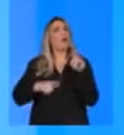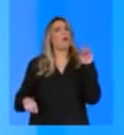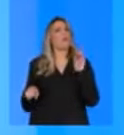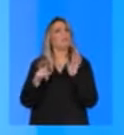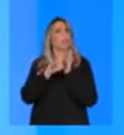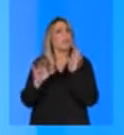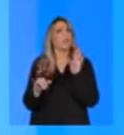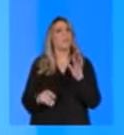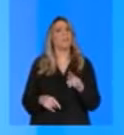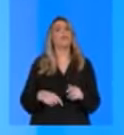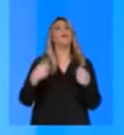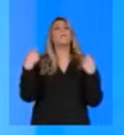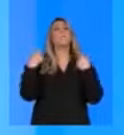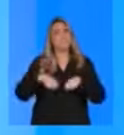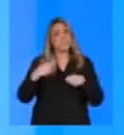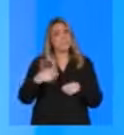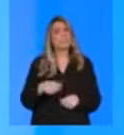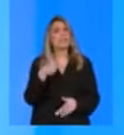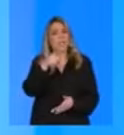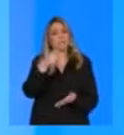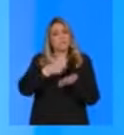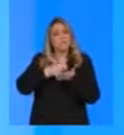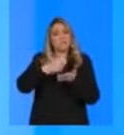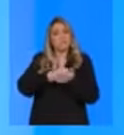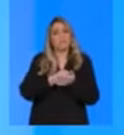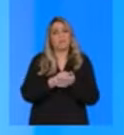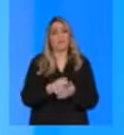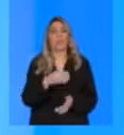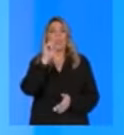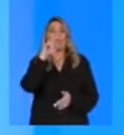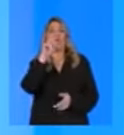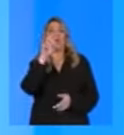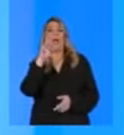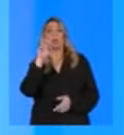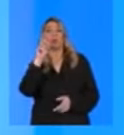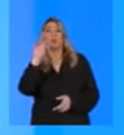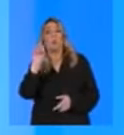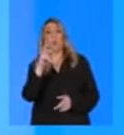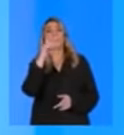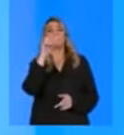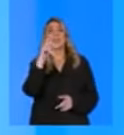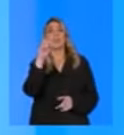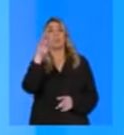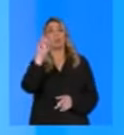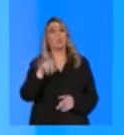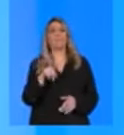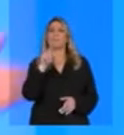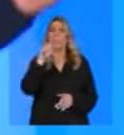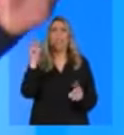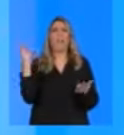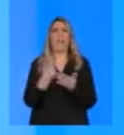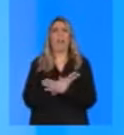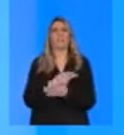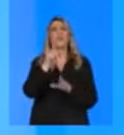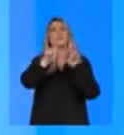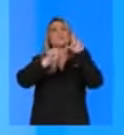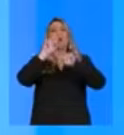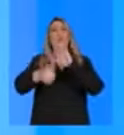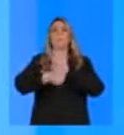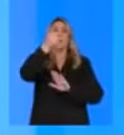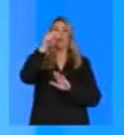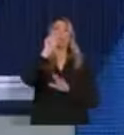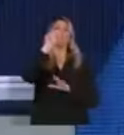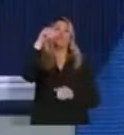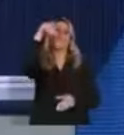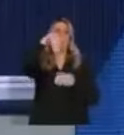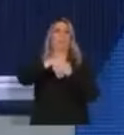penalizadas chama-se Eduardo paz e Pedro Paulo e a menor penalização é o seu voto escolha bem quem você Vai eleger na